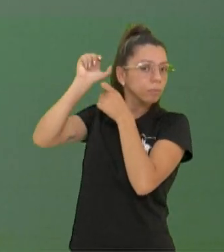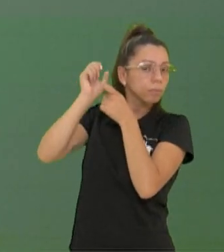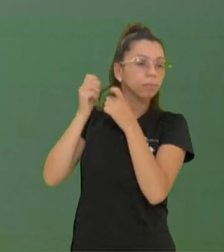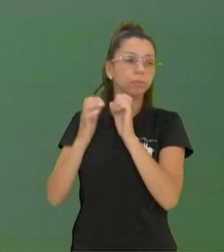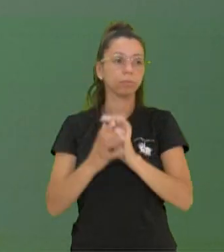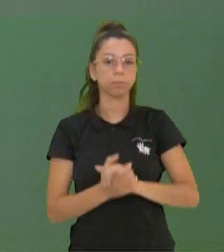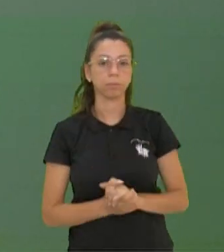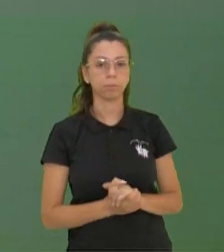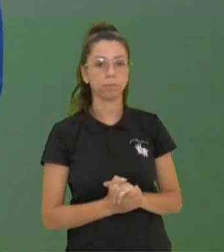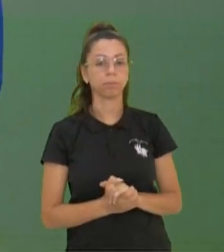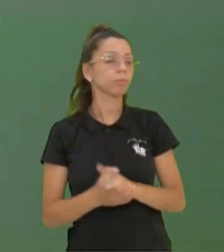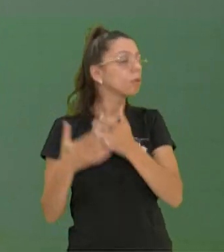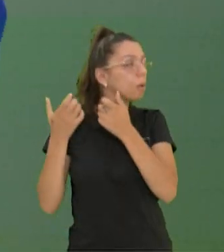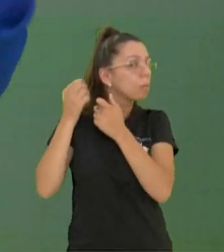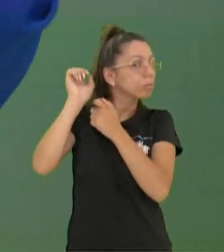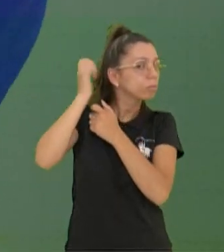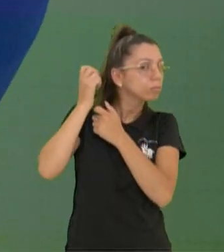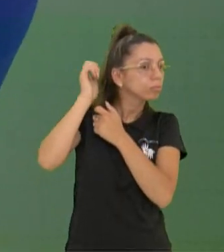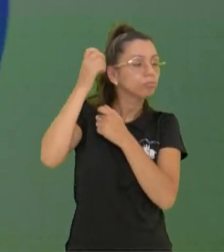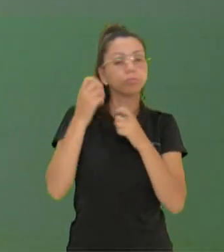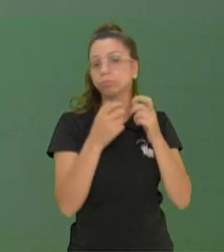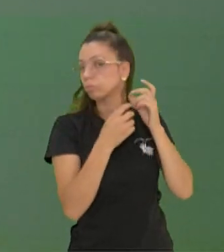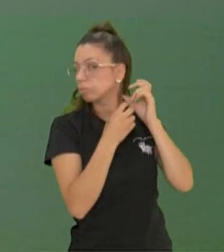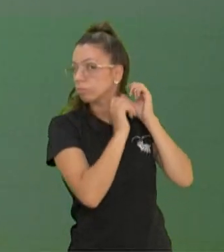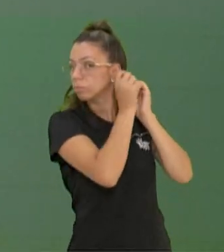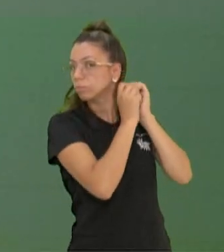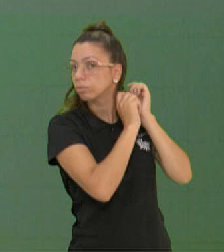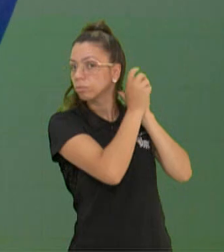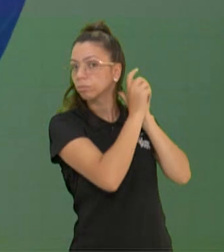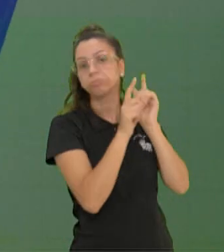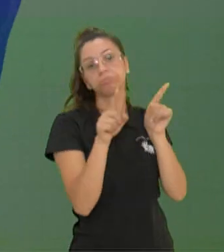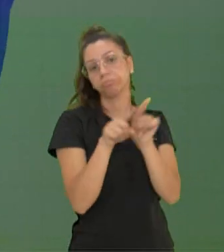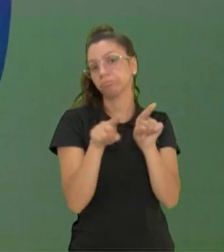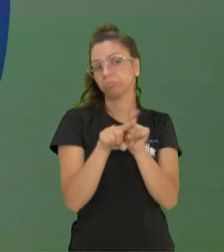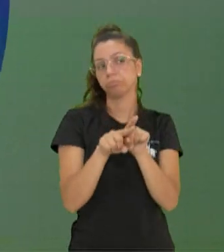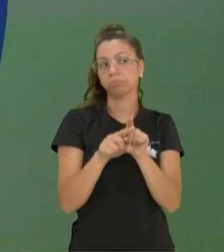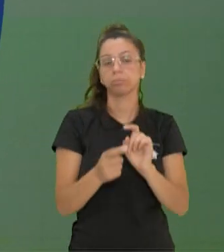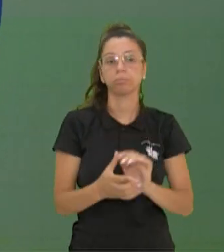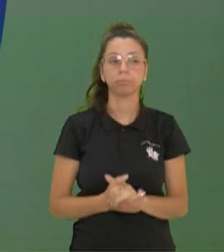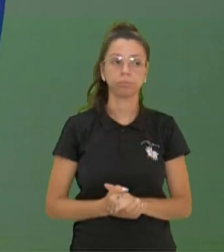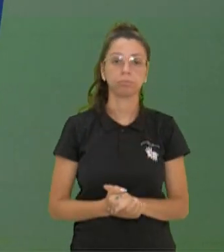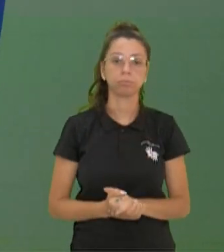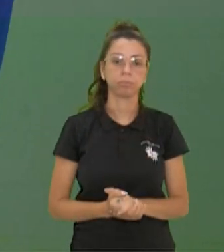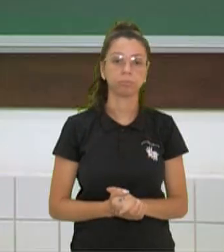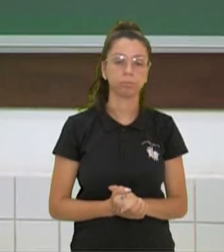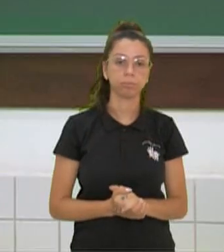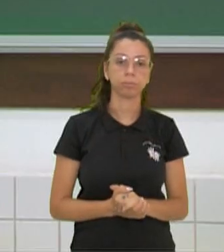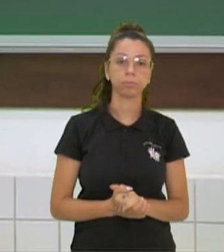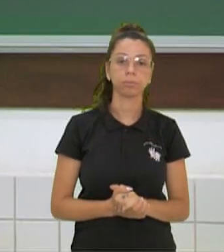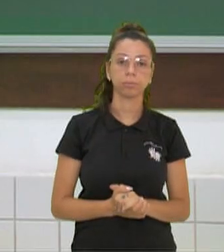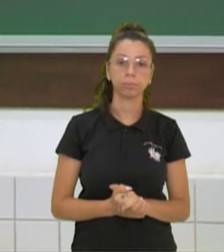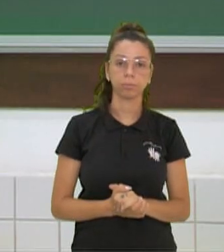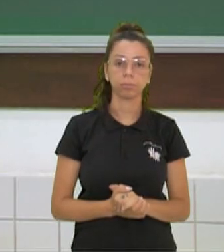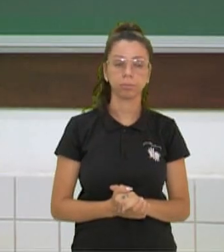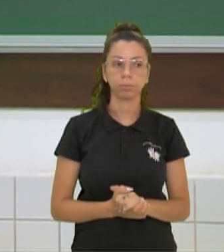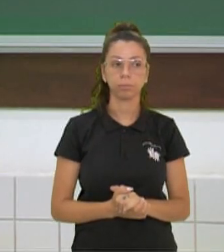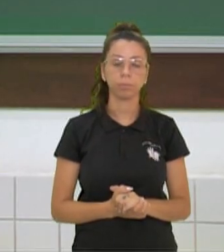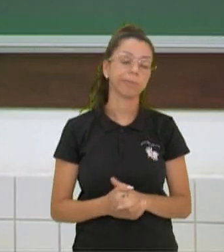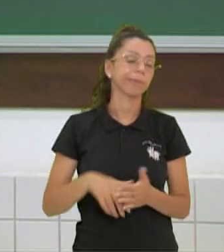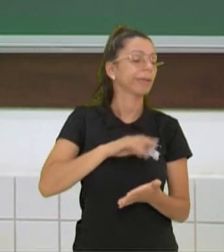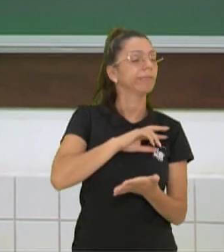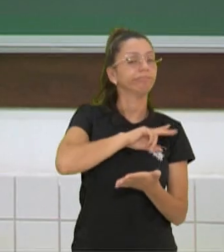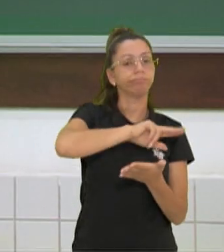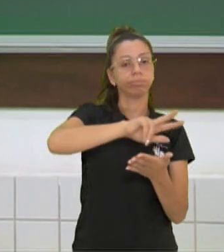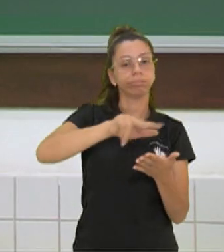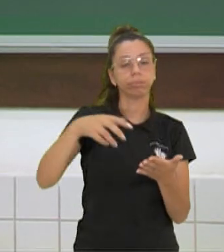ó. Só encaixo de baixo e a ponta aqui encaixa aqui também. Tem